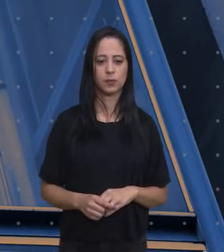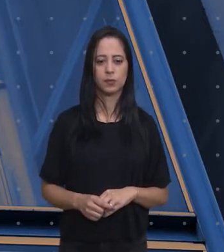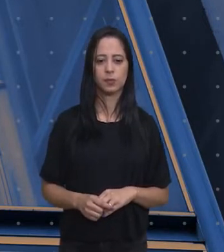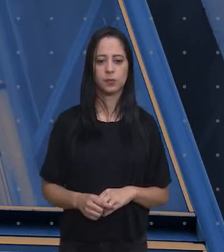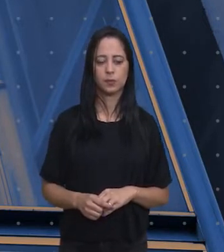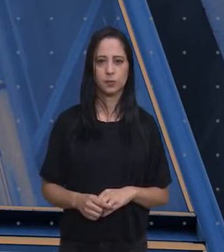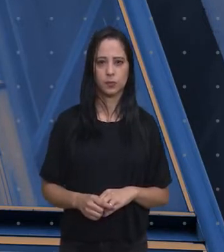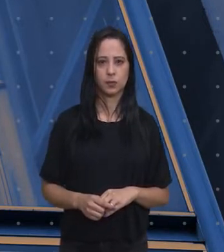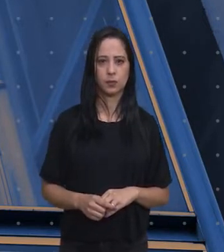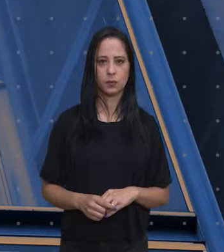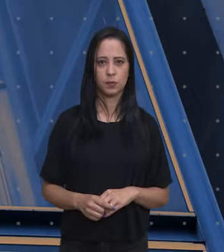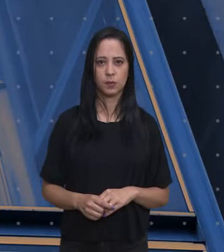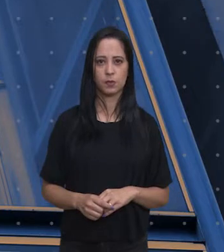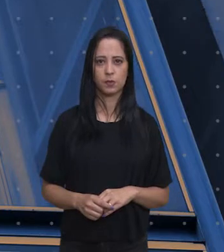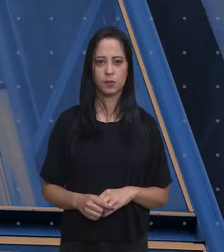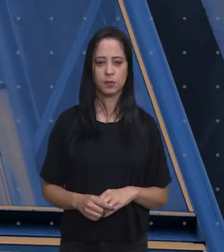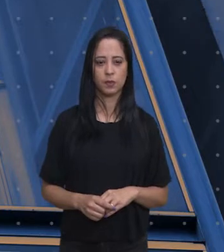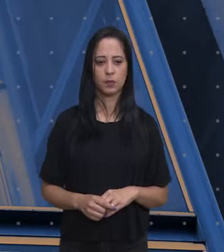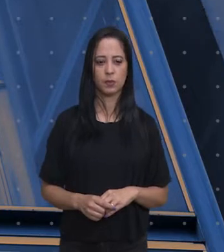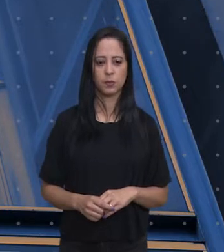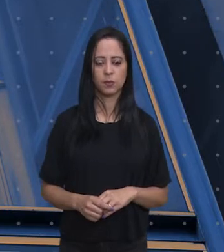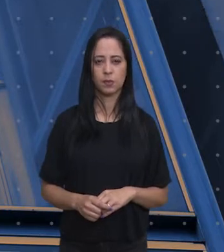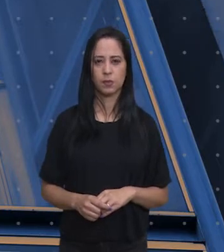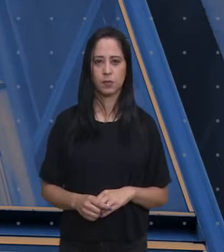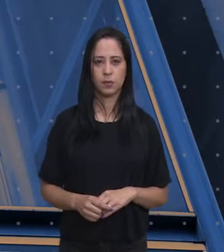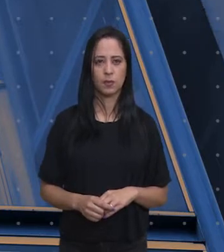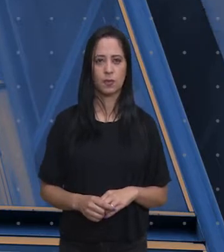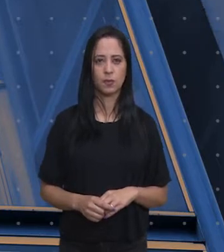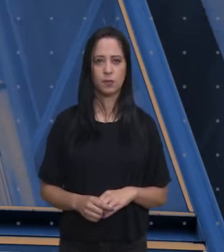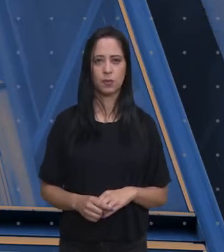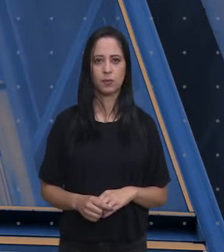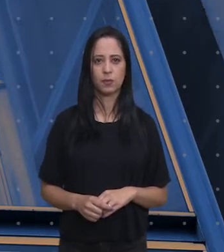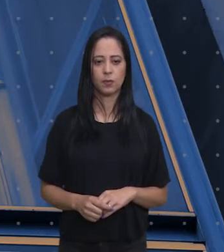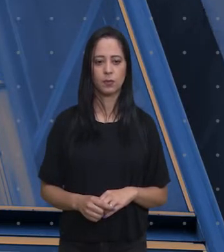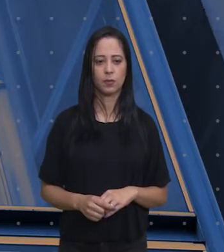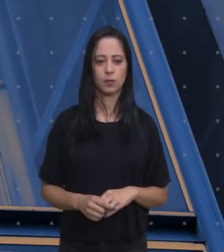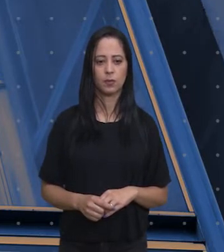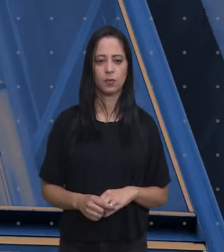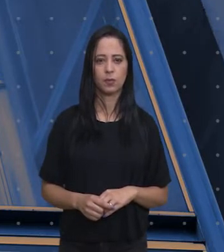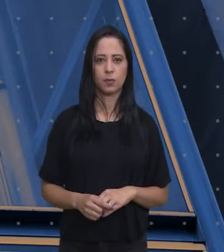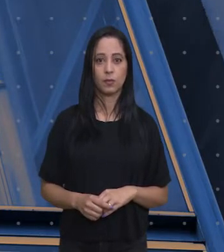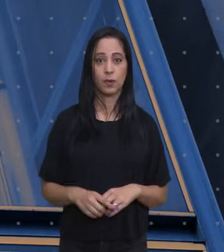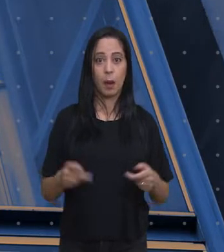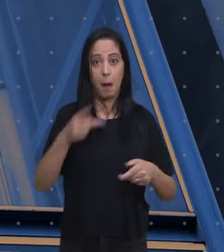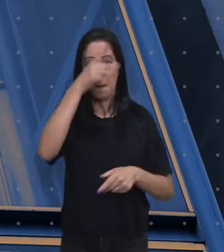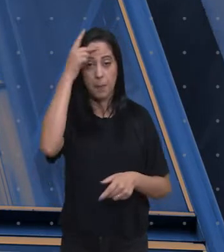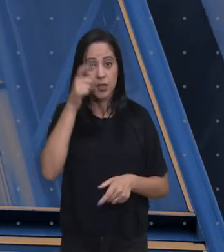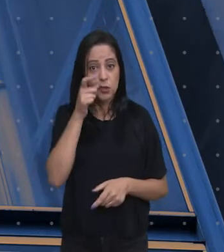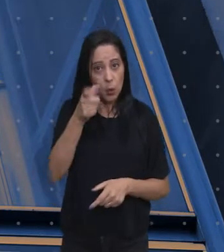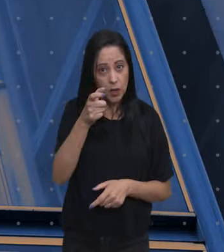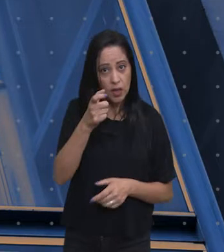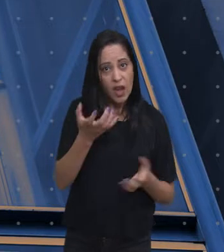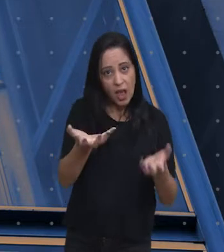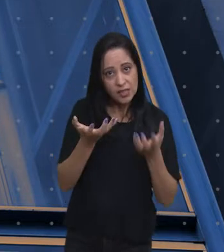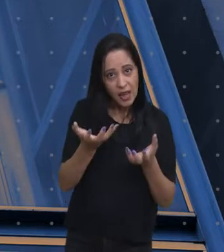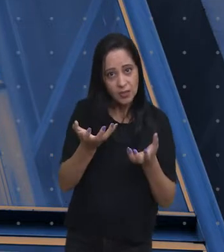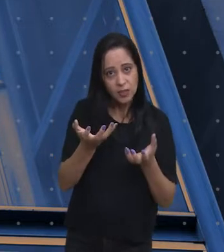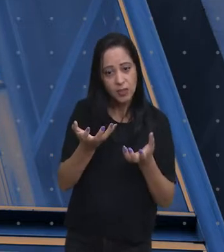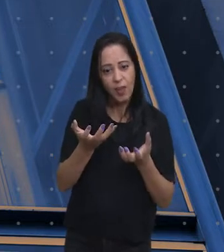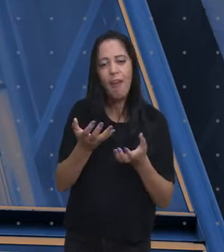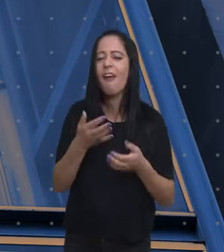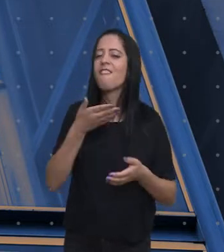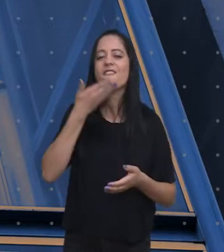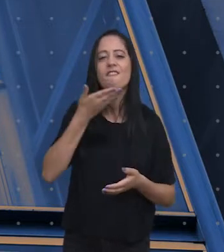Ainda há vaga para pessoa com deficiência, no cargo de operador de telemarketing. Para se candidatar às vagas é fácil, é só